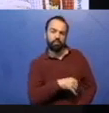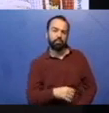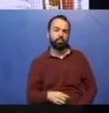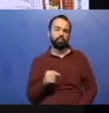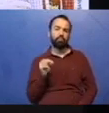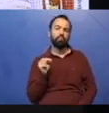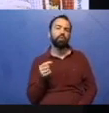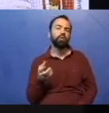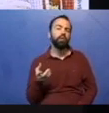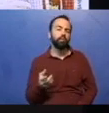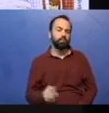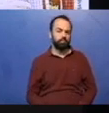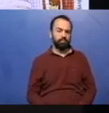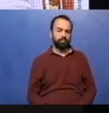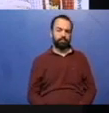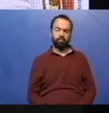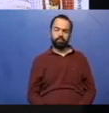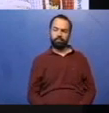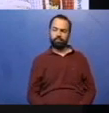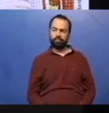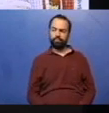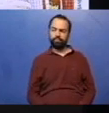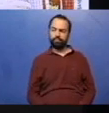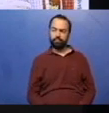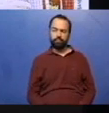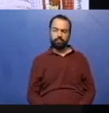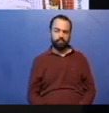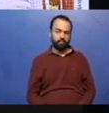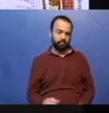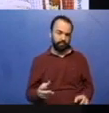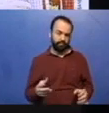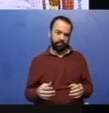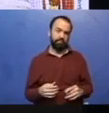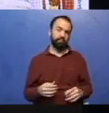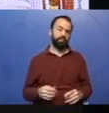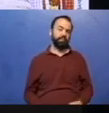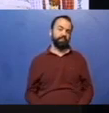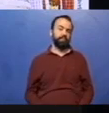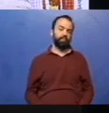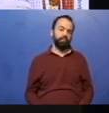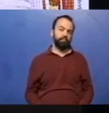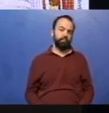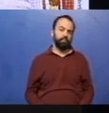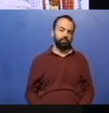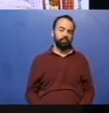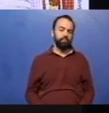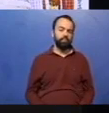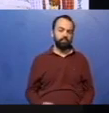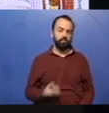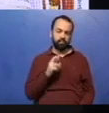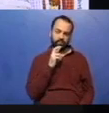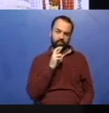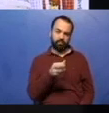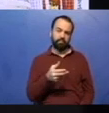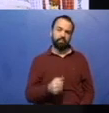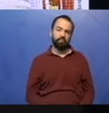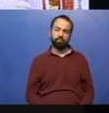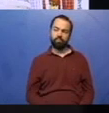sol? Por que será? Lembra da perda ou ganho do calor?